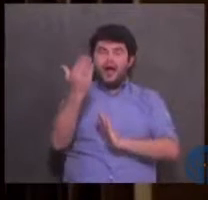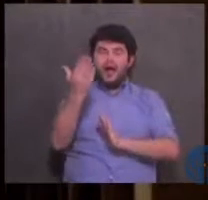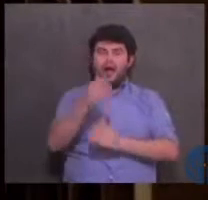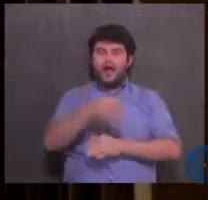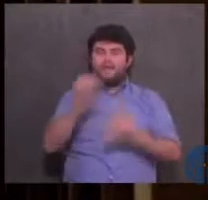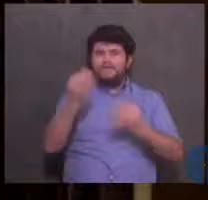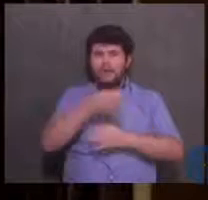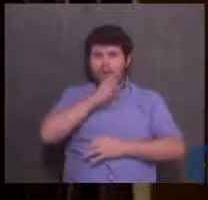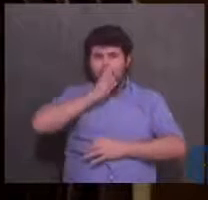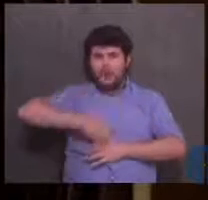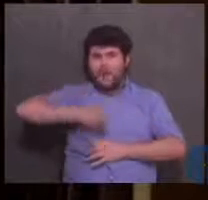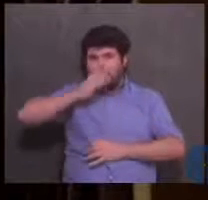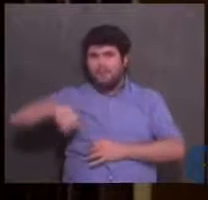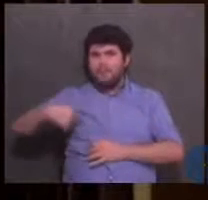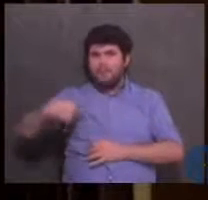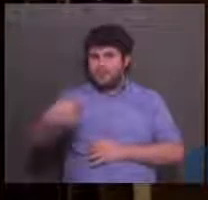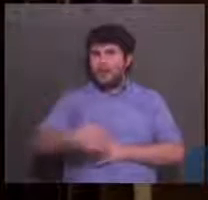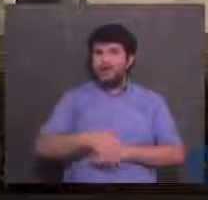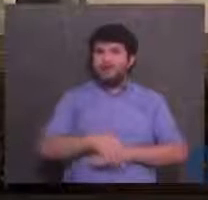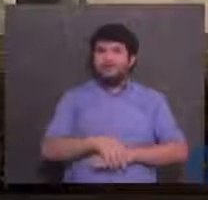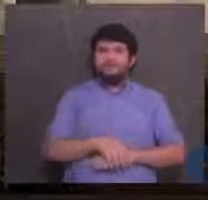prática.